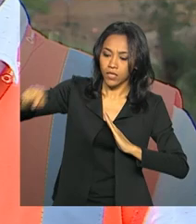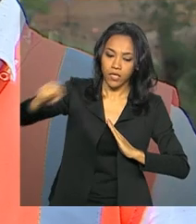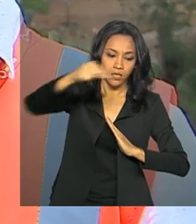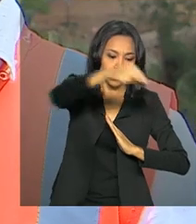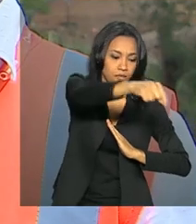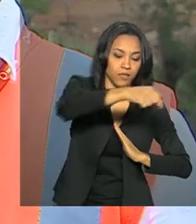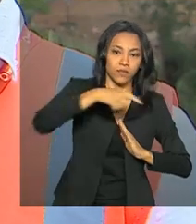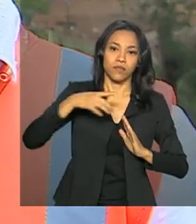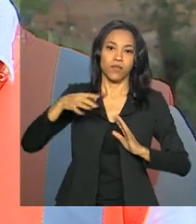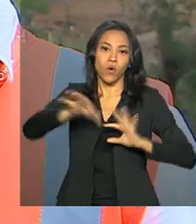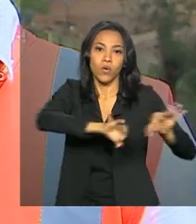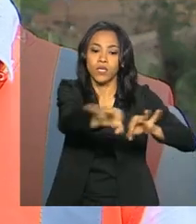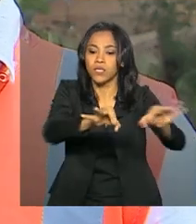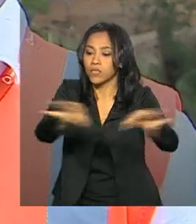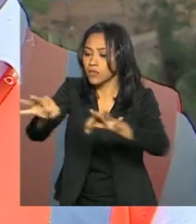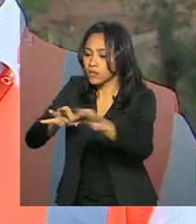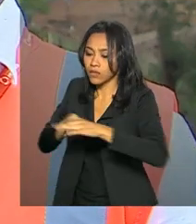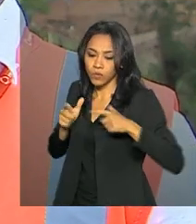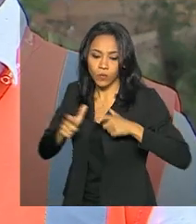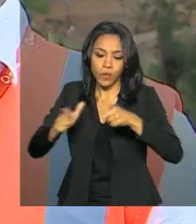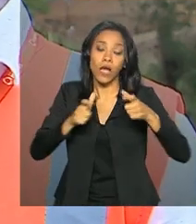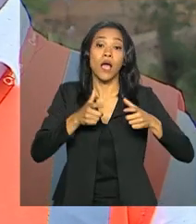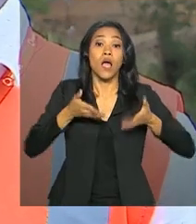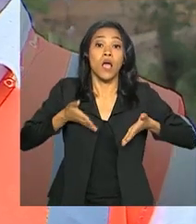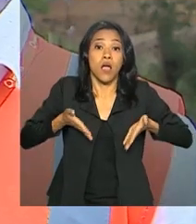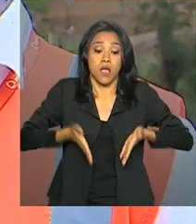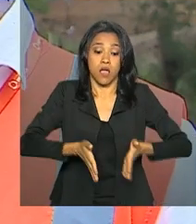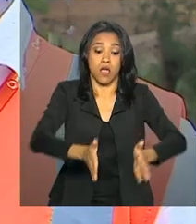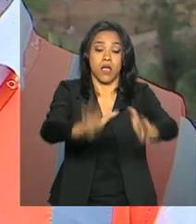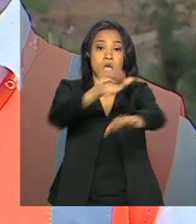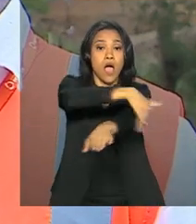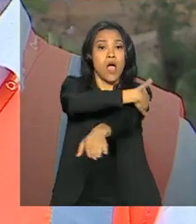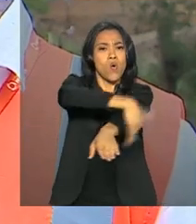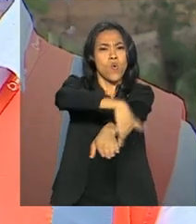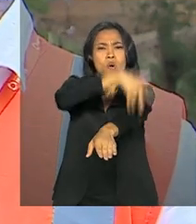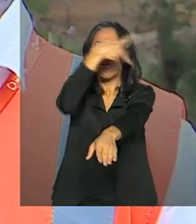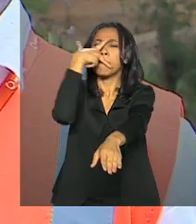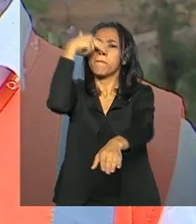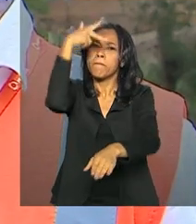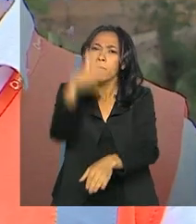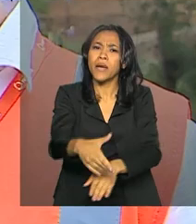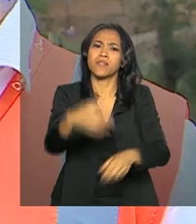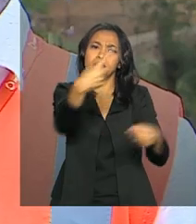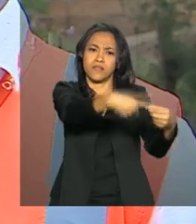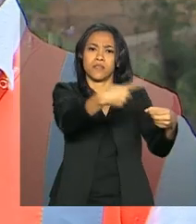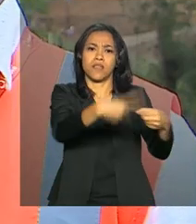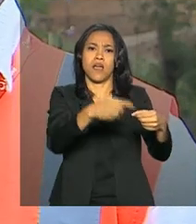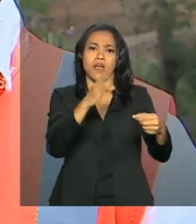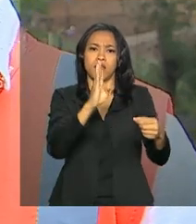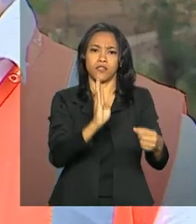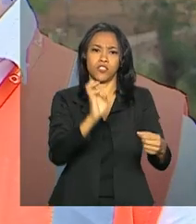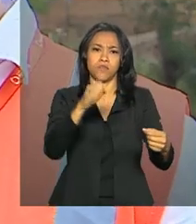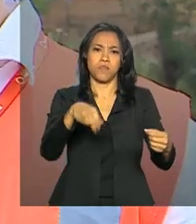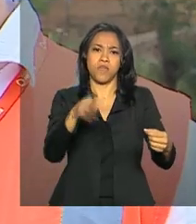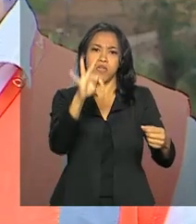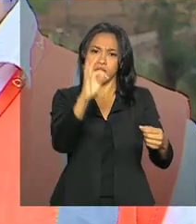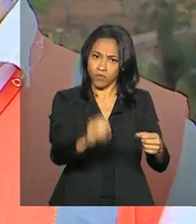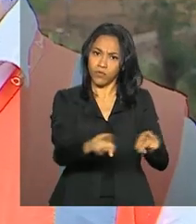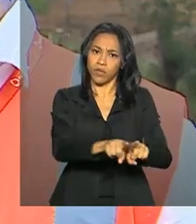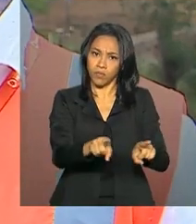lotes. A distribuição das ruas também é bem similar ao Bento atingido, né, o nome de ruas e tal.